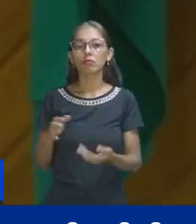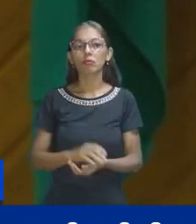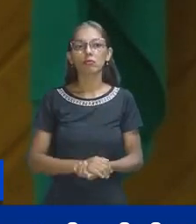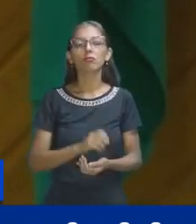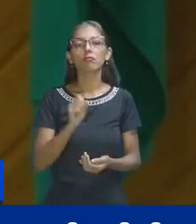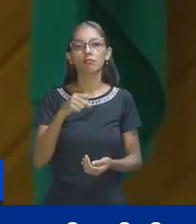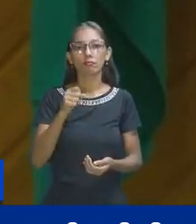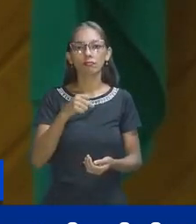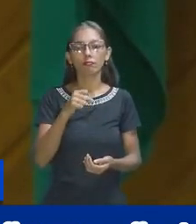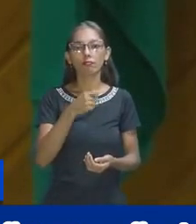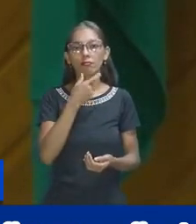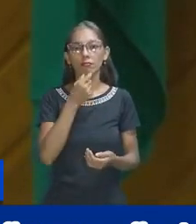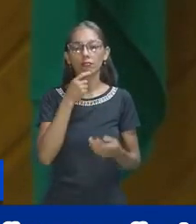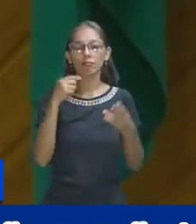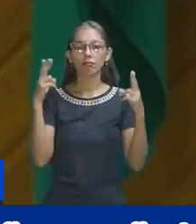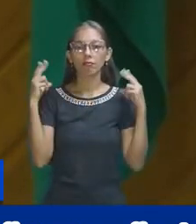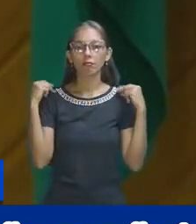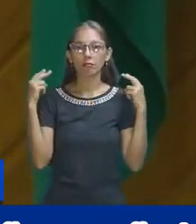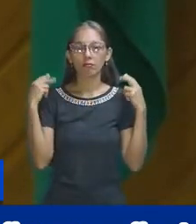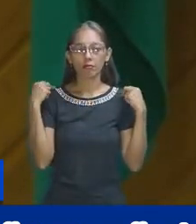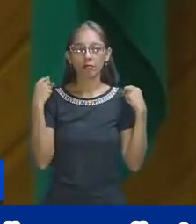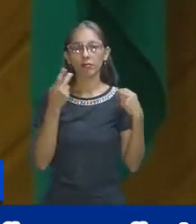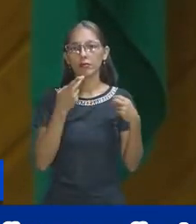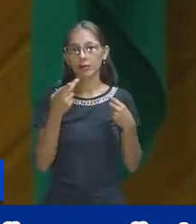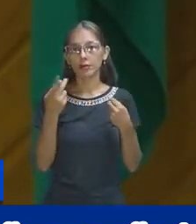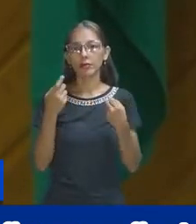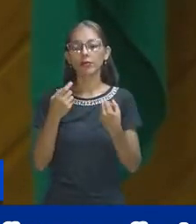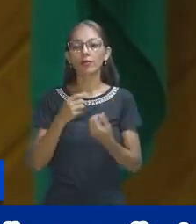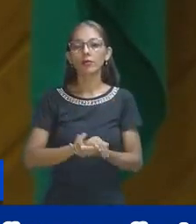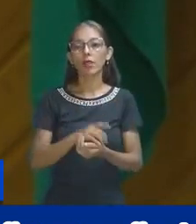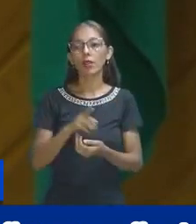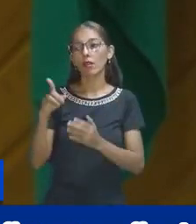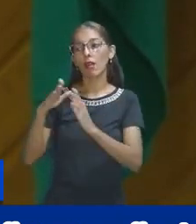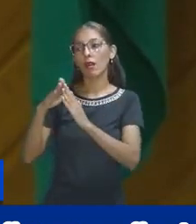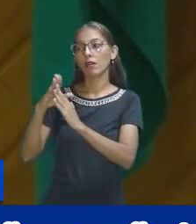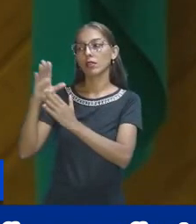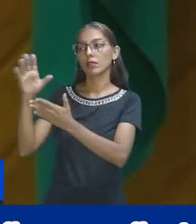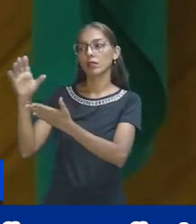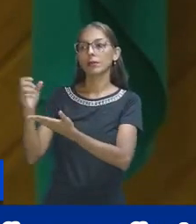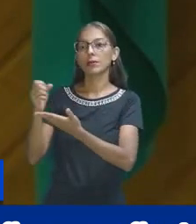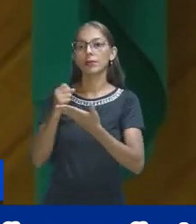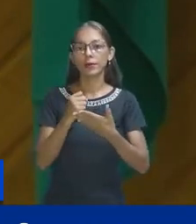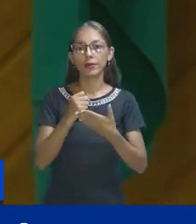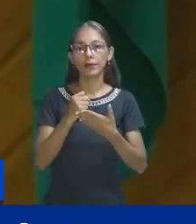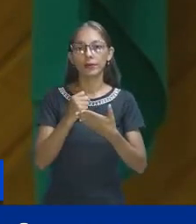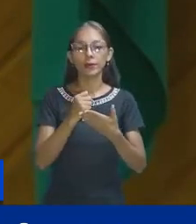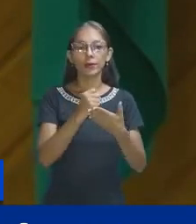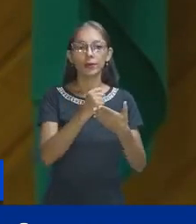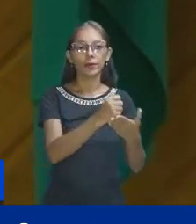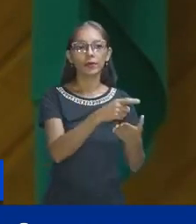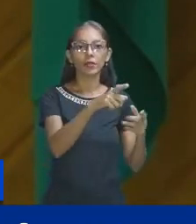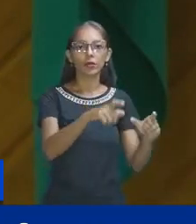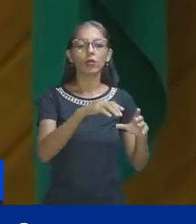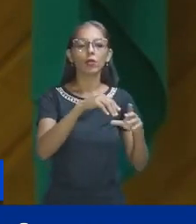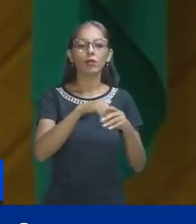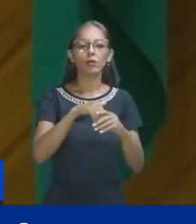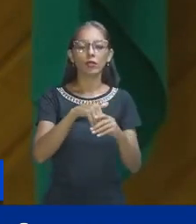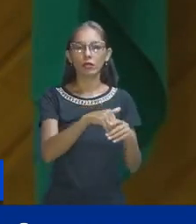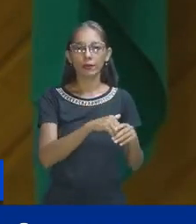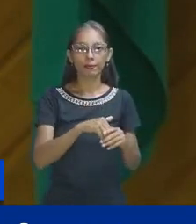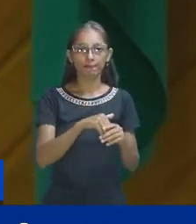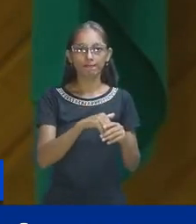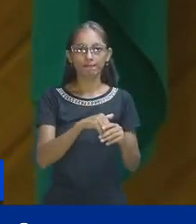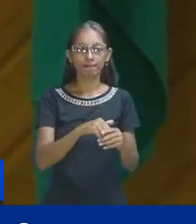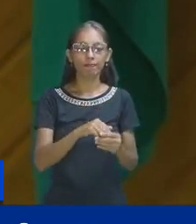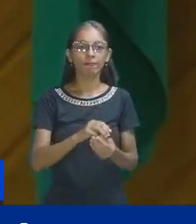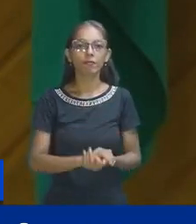foram abordados pela Polícia Civil quando estavam indo para a sessão de votação, em razão da quantidade de pessoas no carro, que, salvo